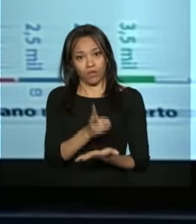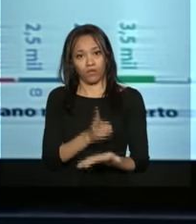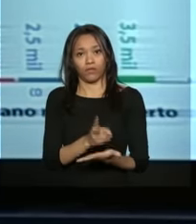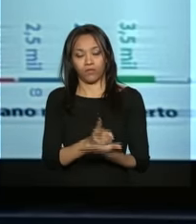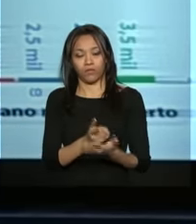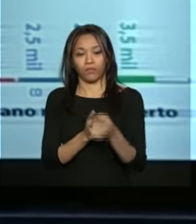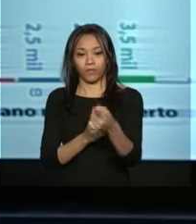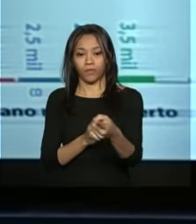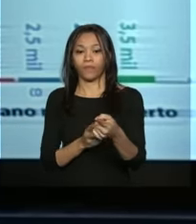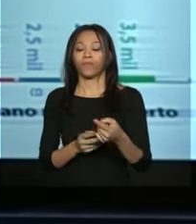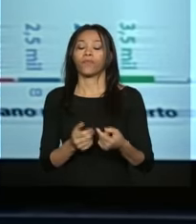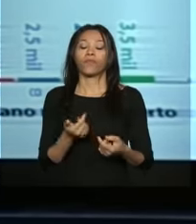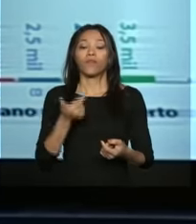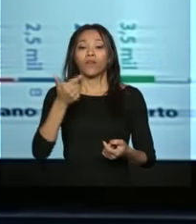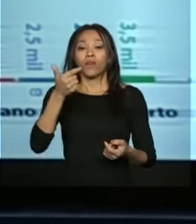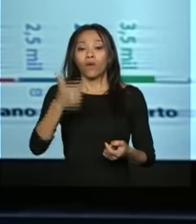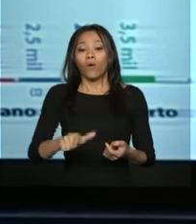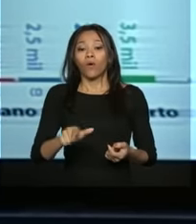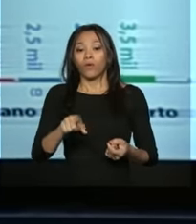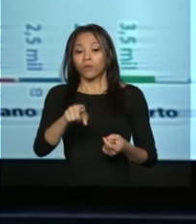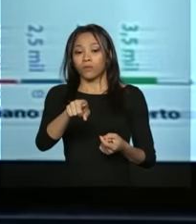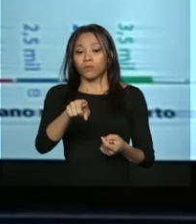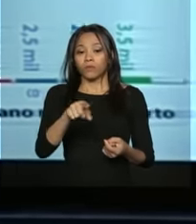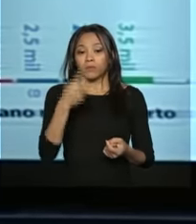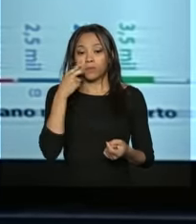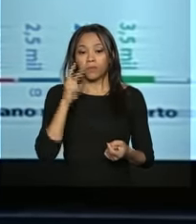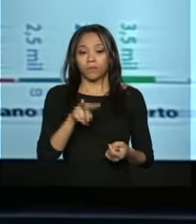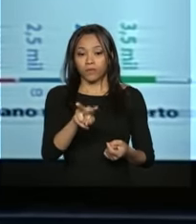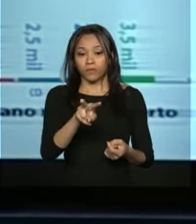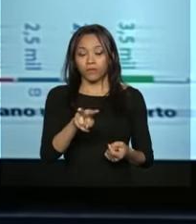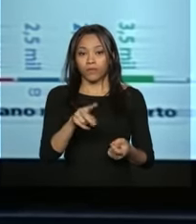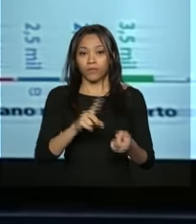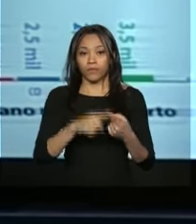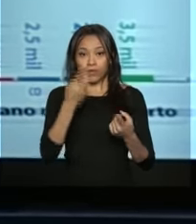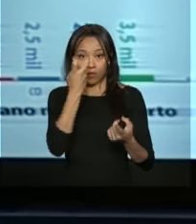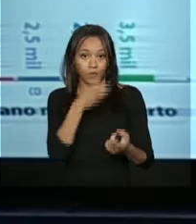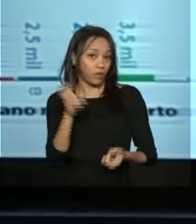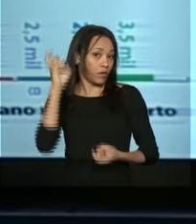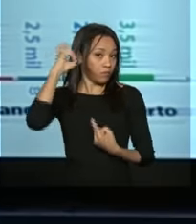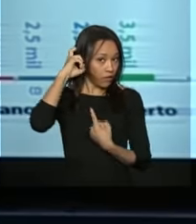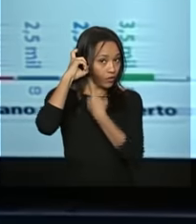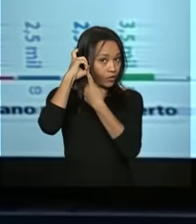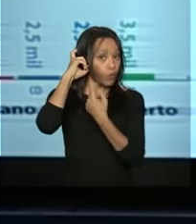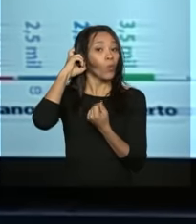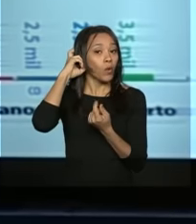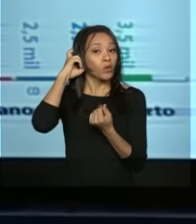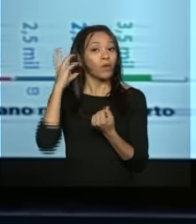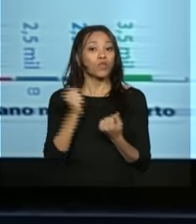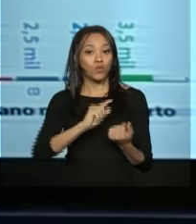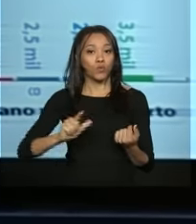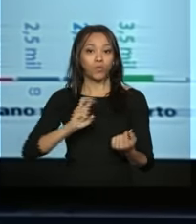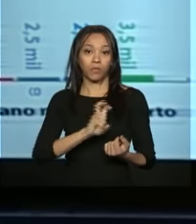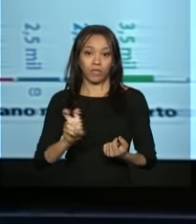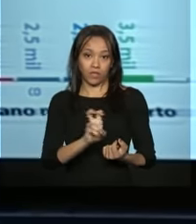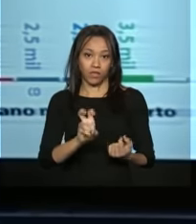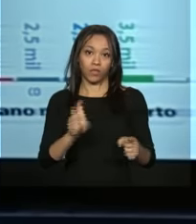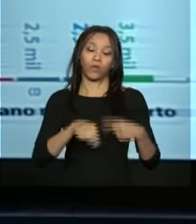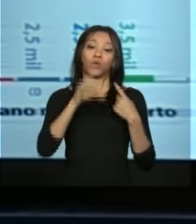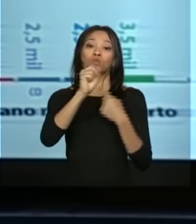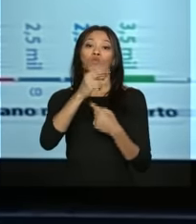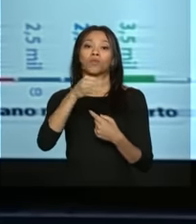colega aqui cinegrafista tá um pouquinho na frente mas é implante coclear tá na região sul 55